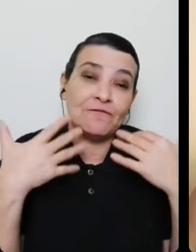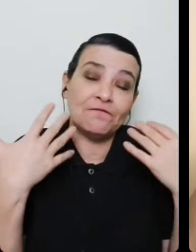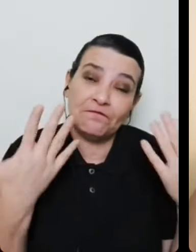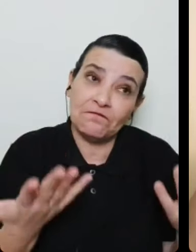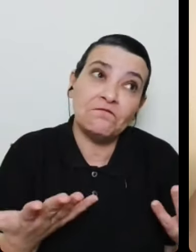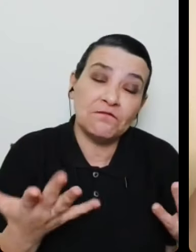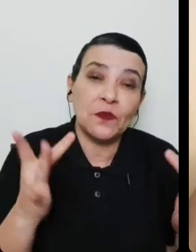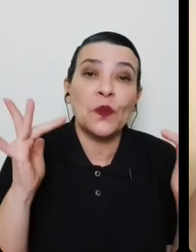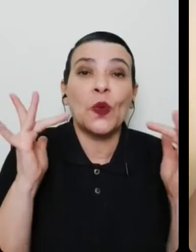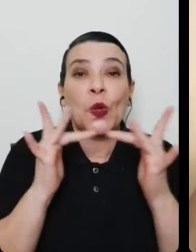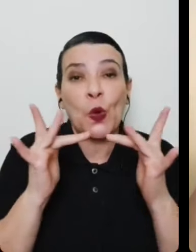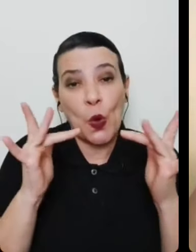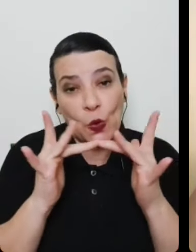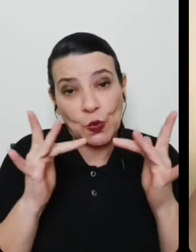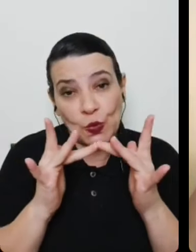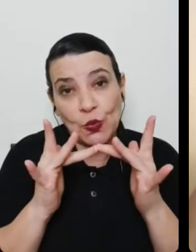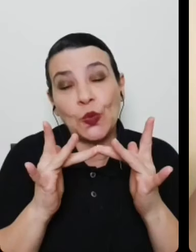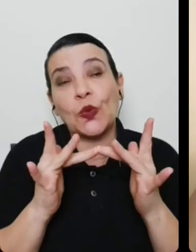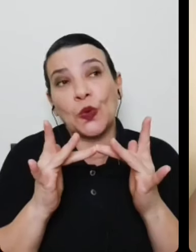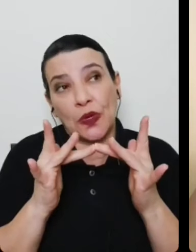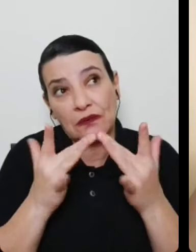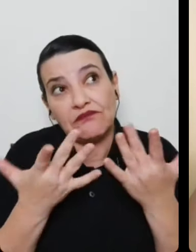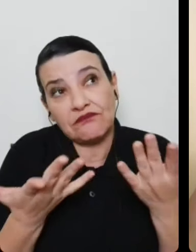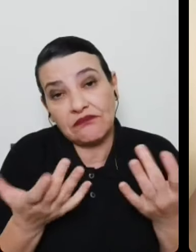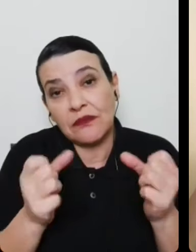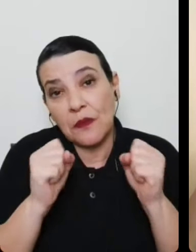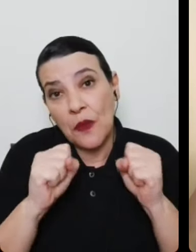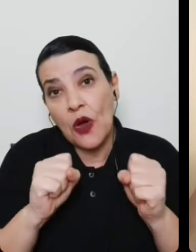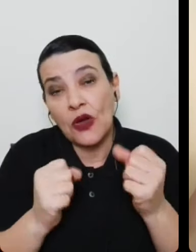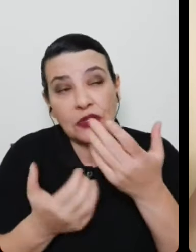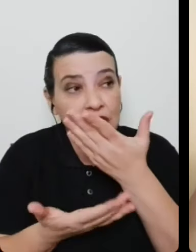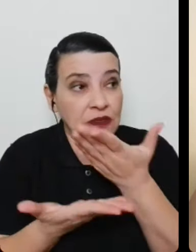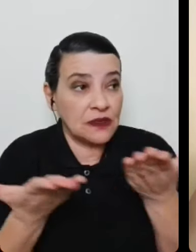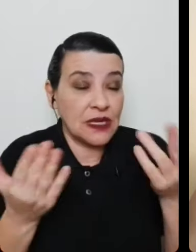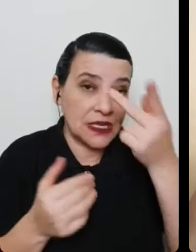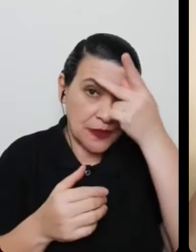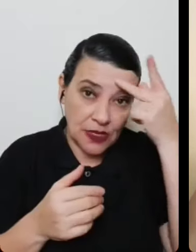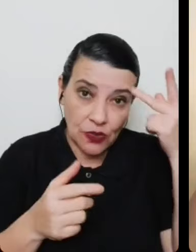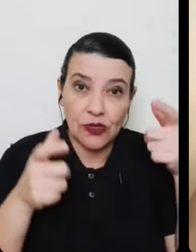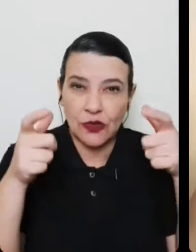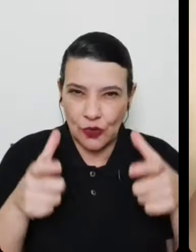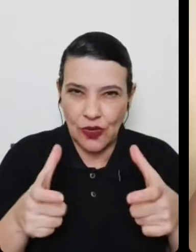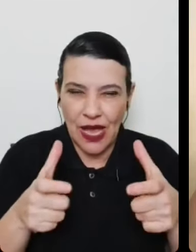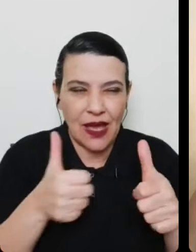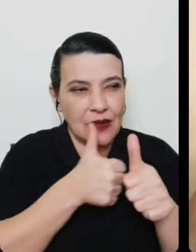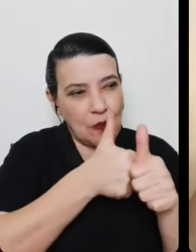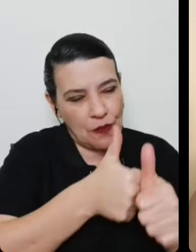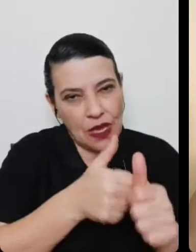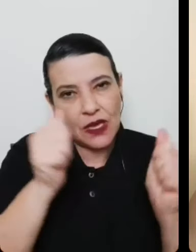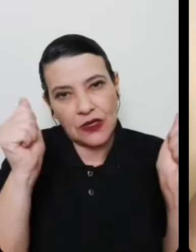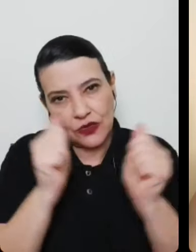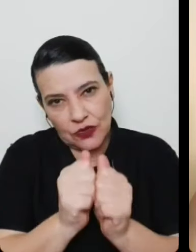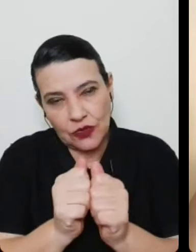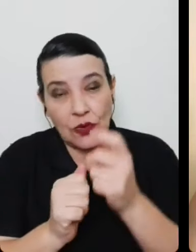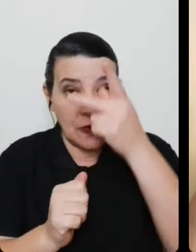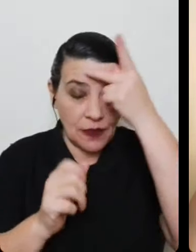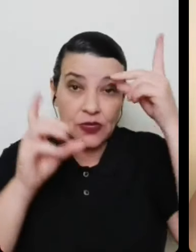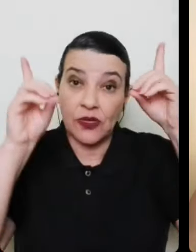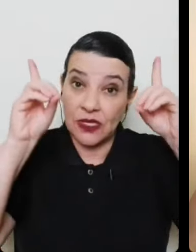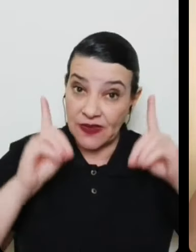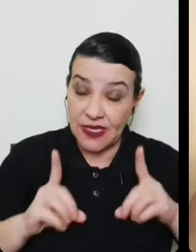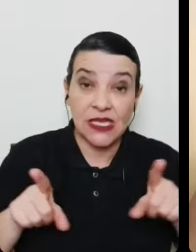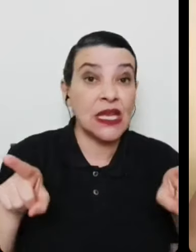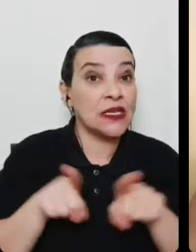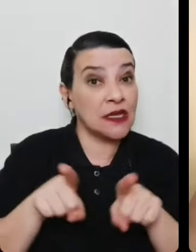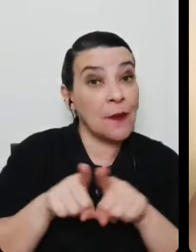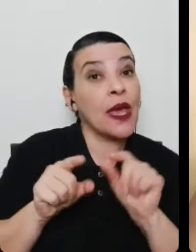em contato com as pessoas do espaço, com pessoas com deficiência que vão dar